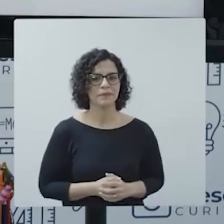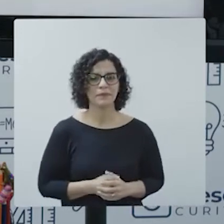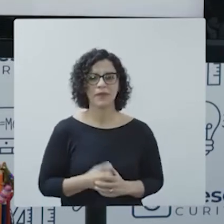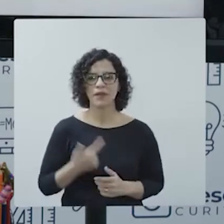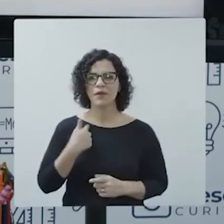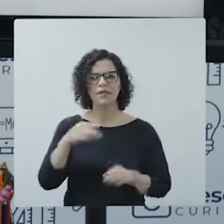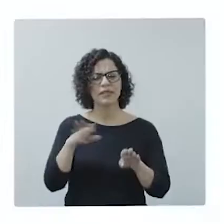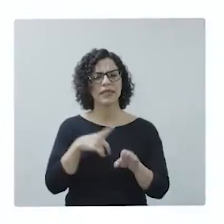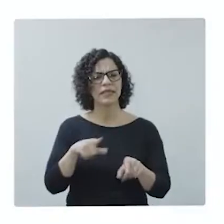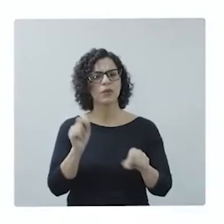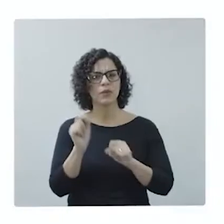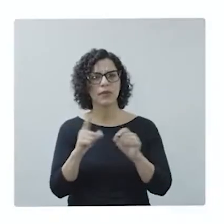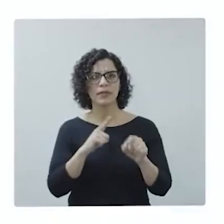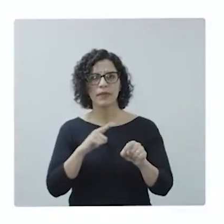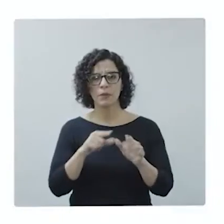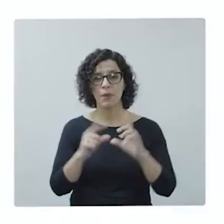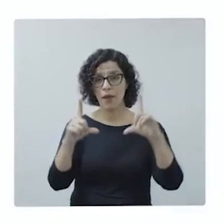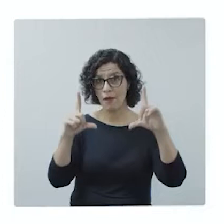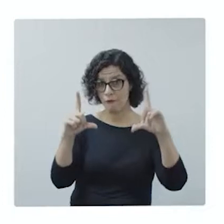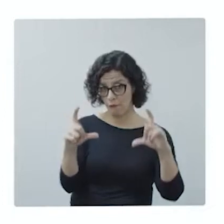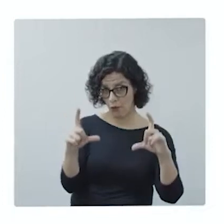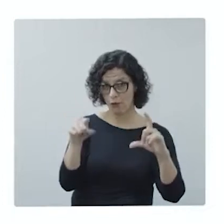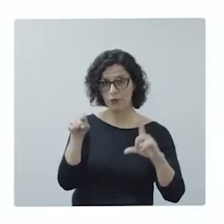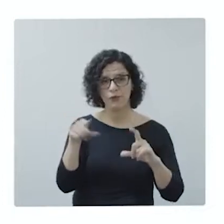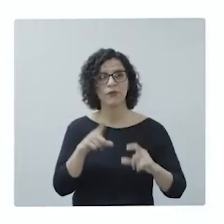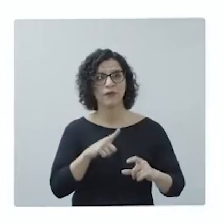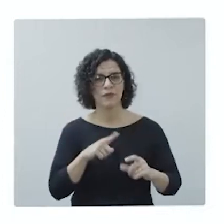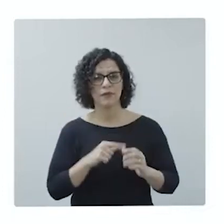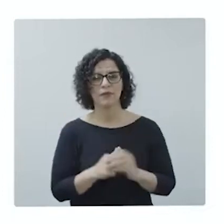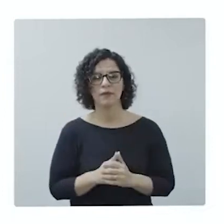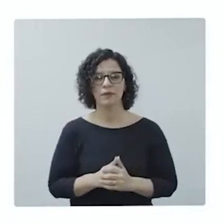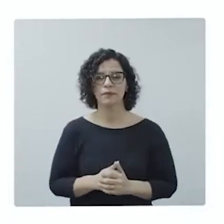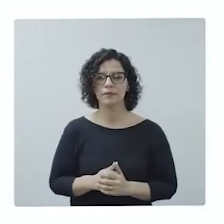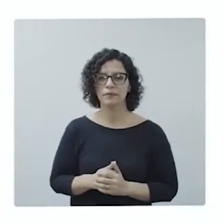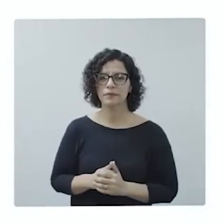lá, aqui nós temos a imagem, a foto